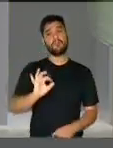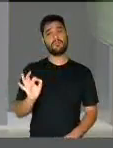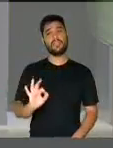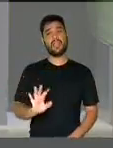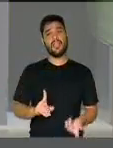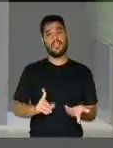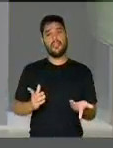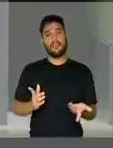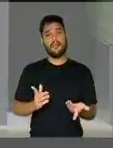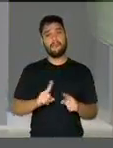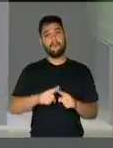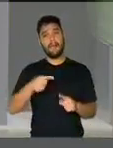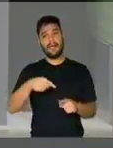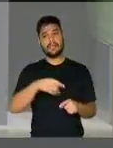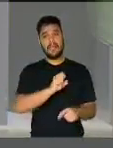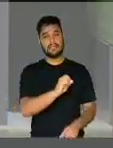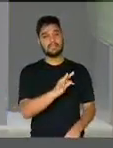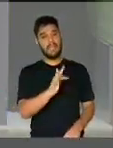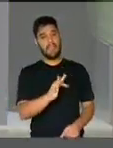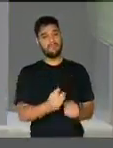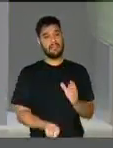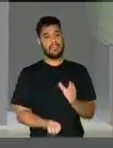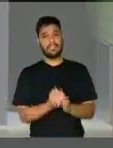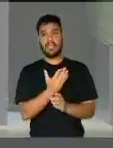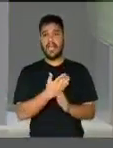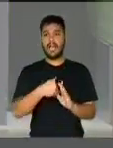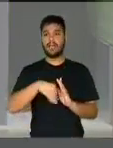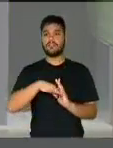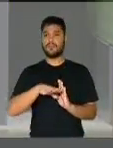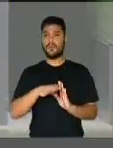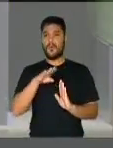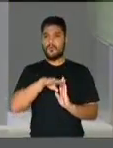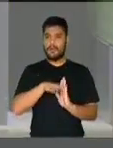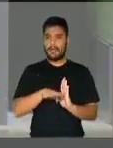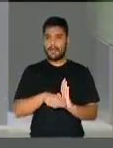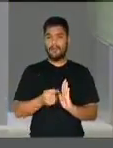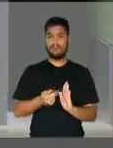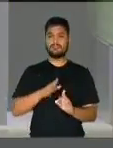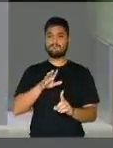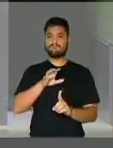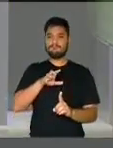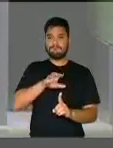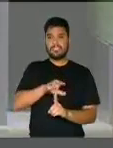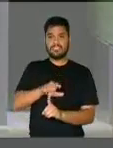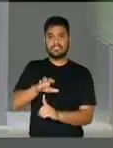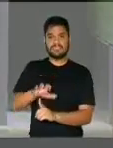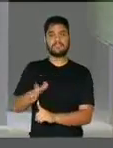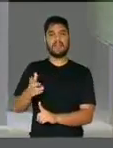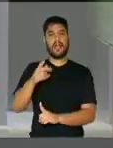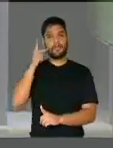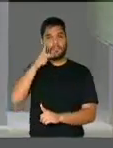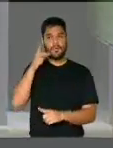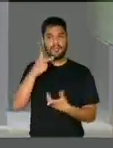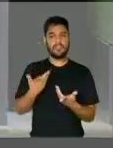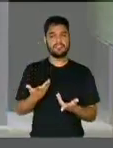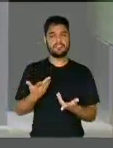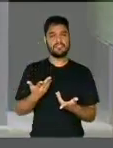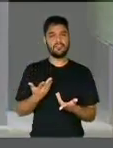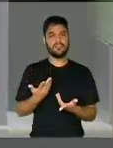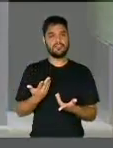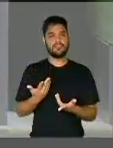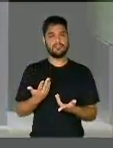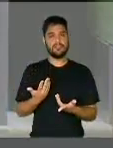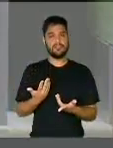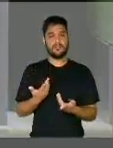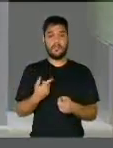estabelecendo uma agenda política de perseguição e de definição daqueles que podem, ao